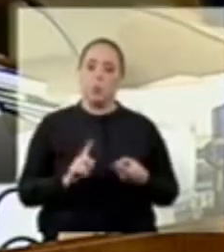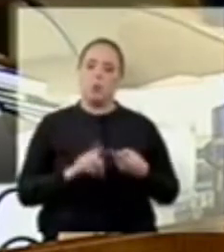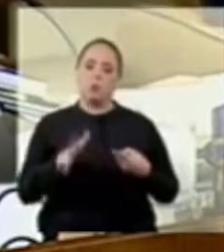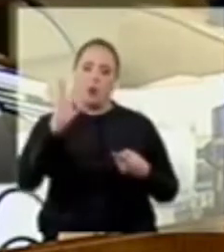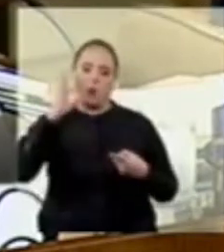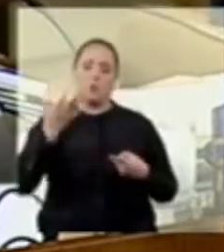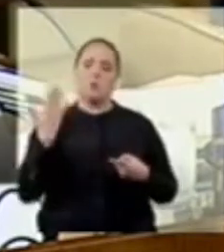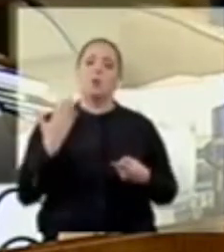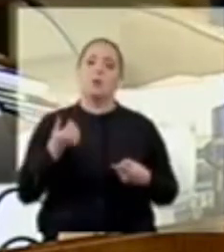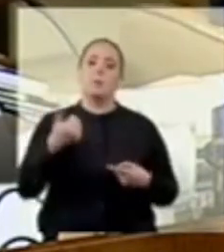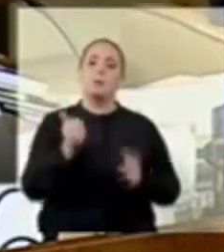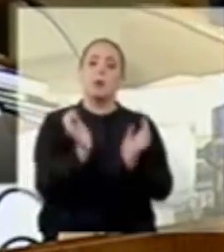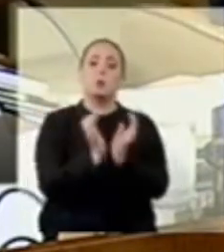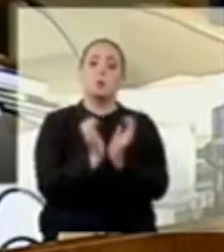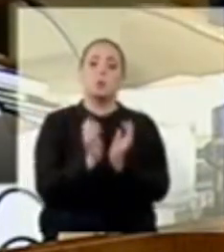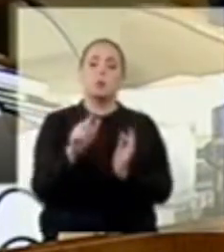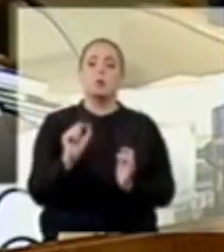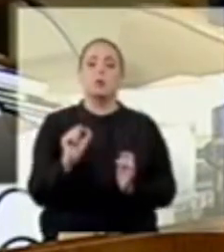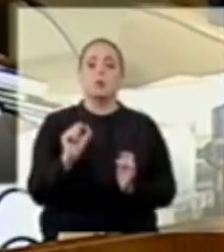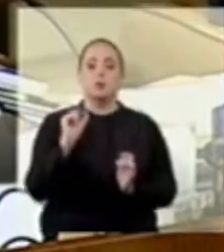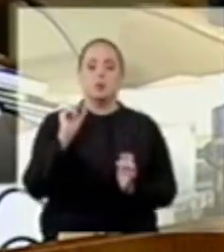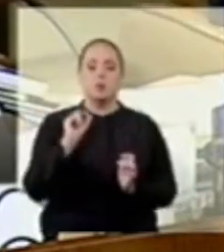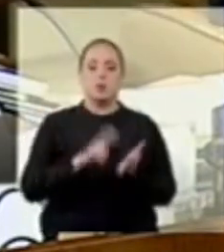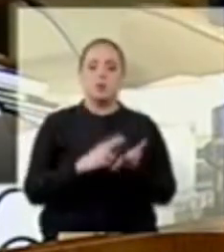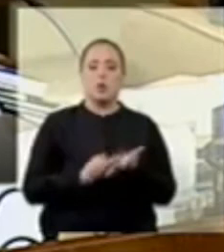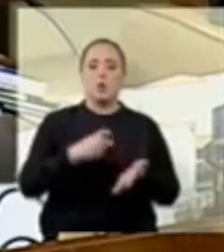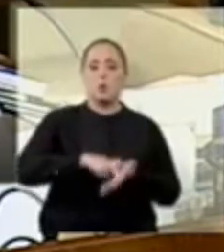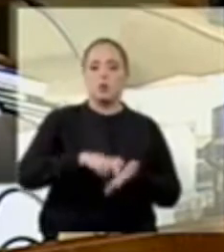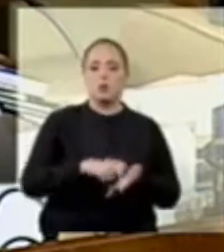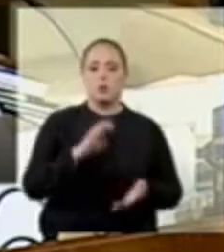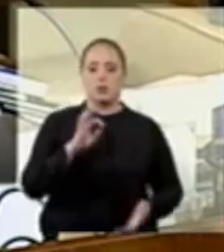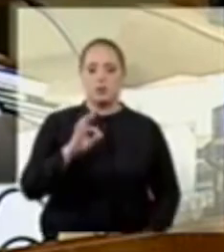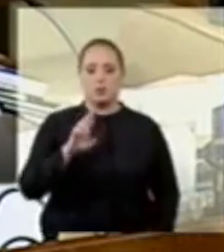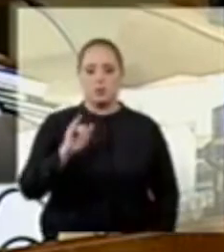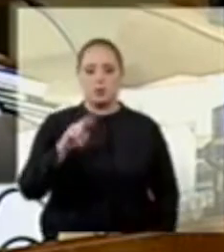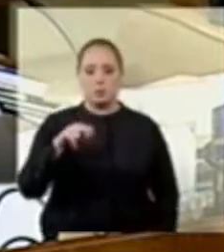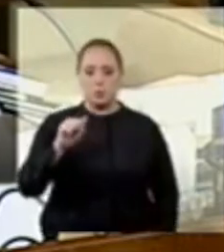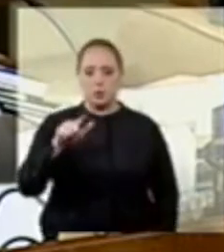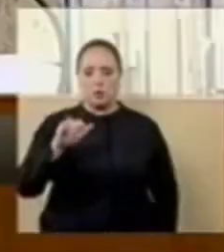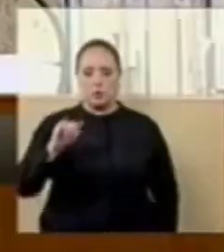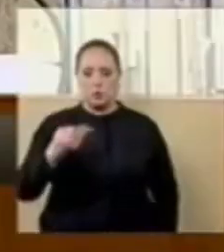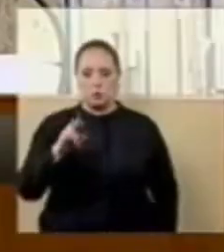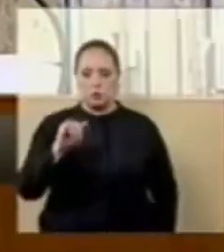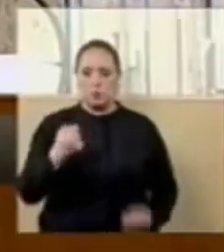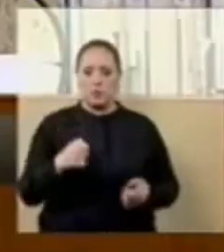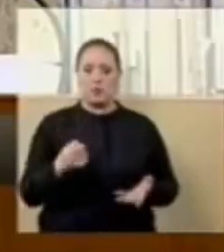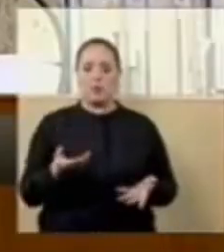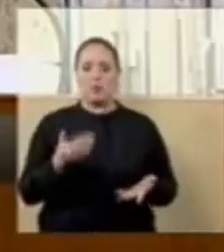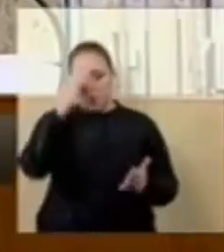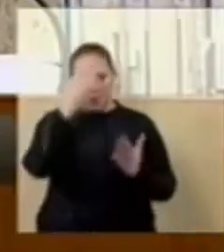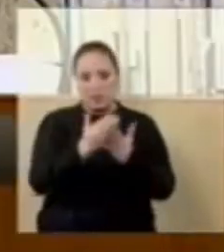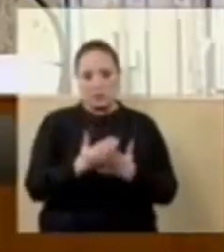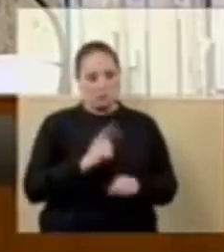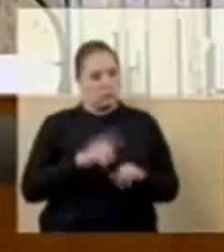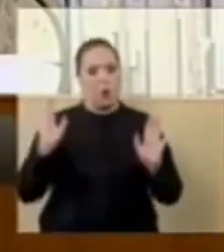na primeira turma que é o entendimento de condenação pelo tribunal do júri tem execução imediata porque